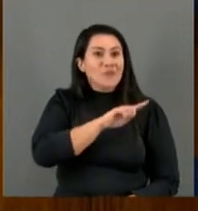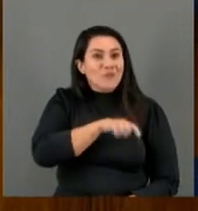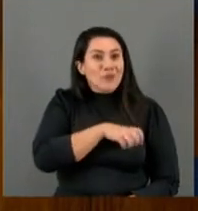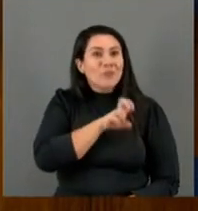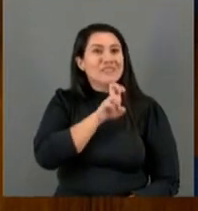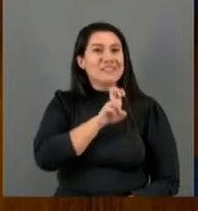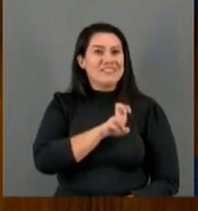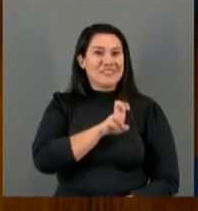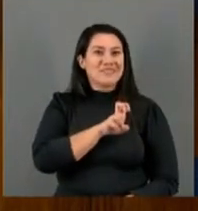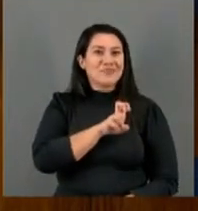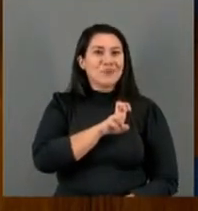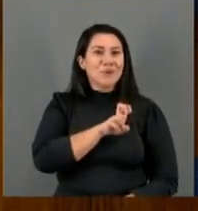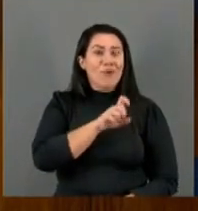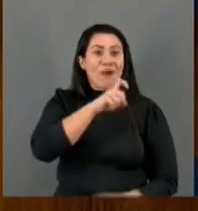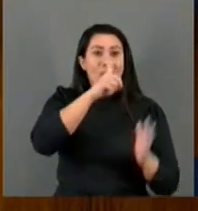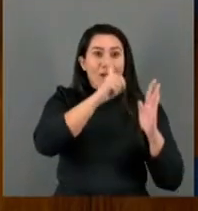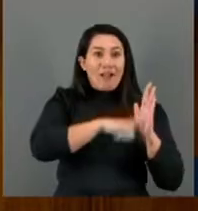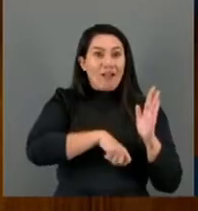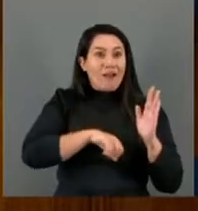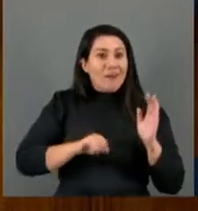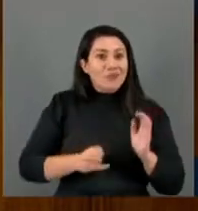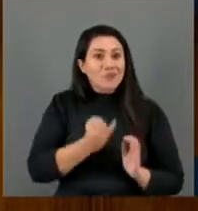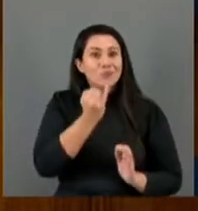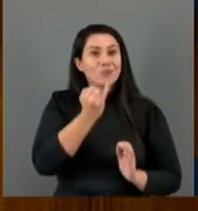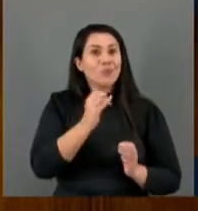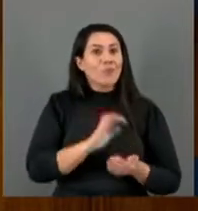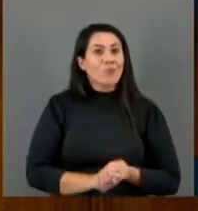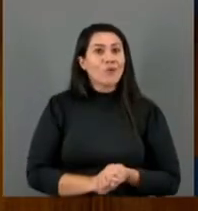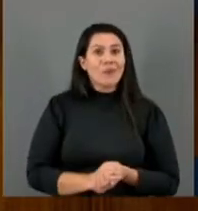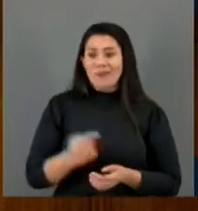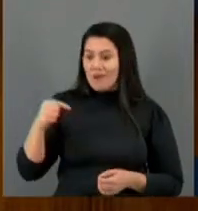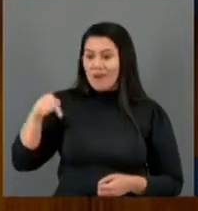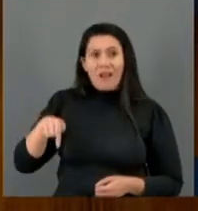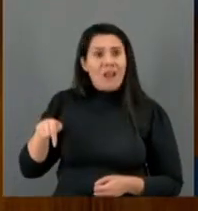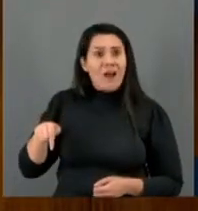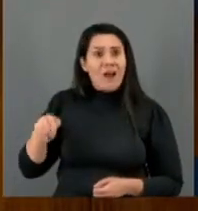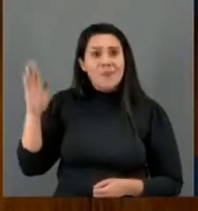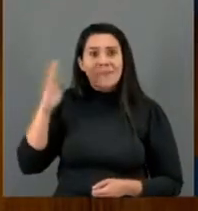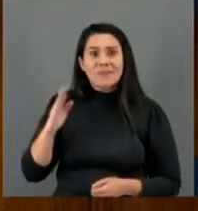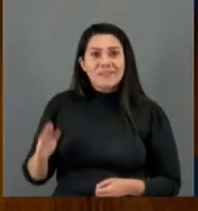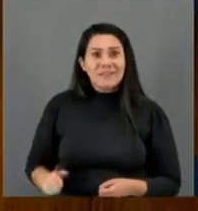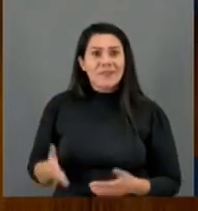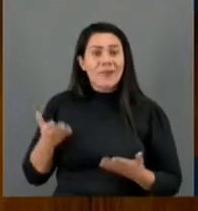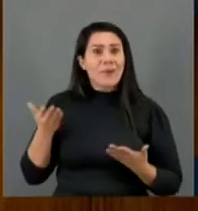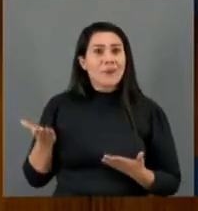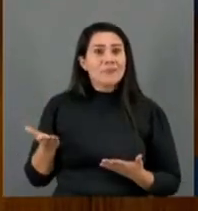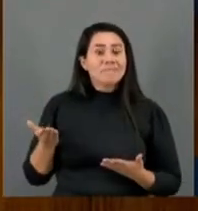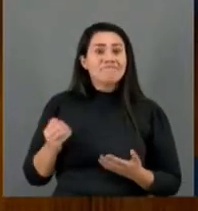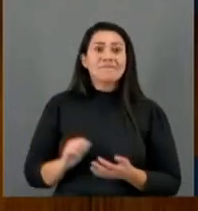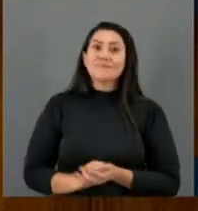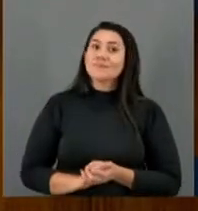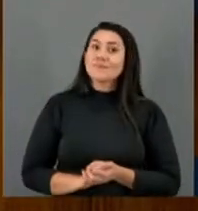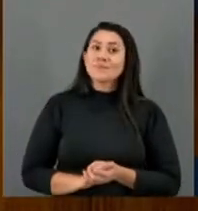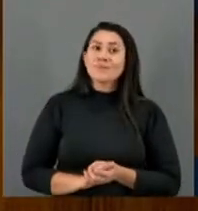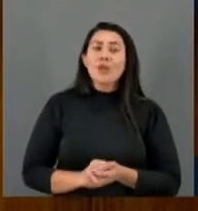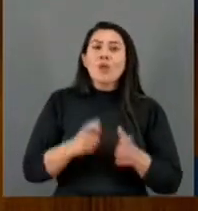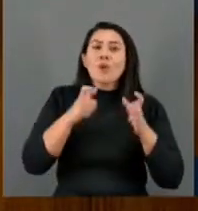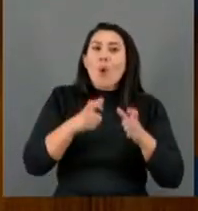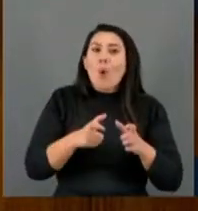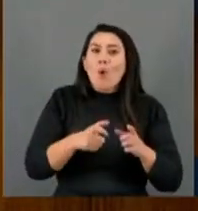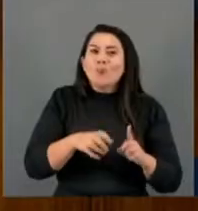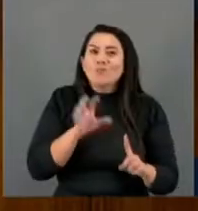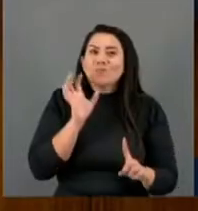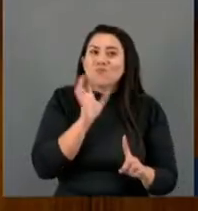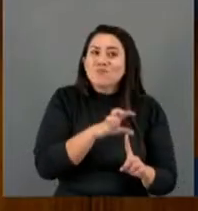pratica 13,75%. Sabe onde é que vai incidir esses 13,75%? Na